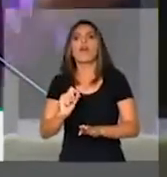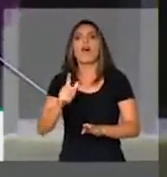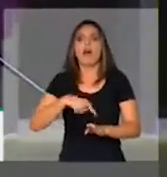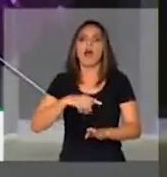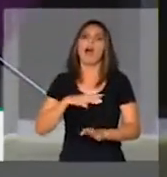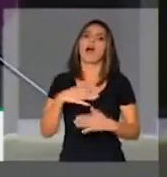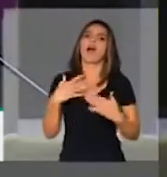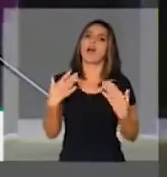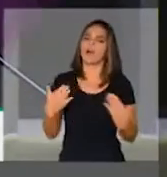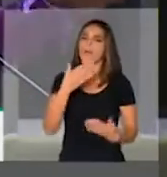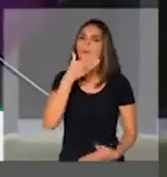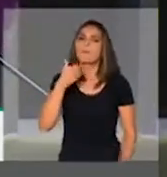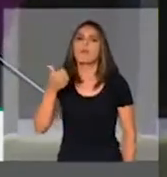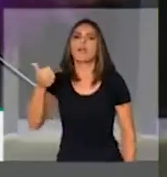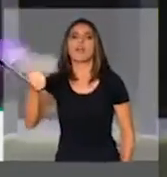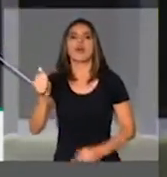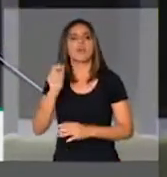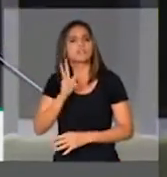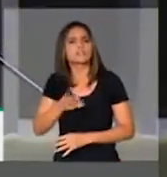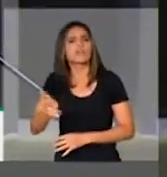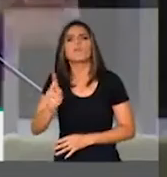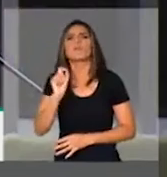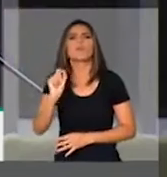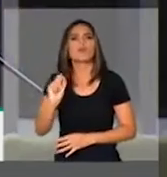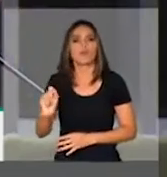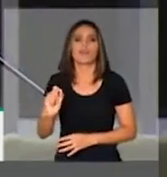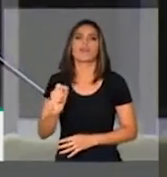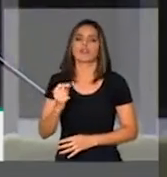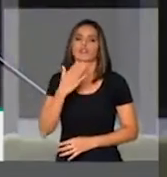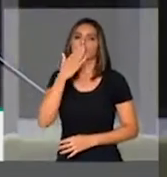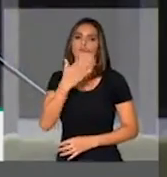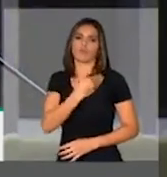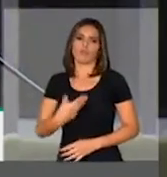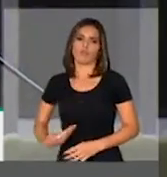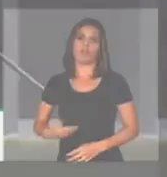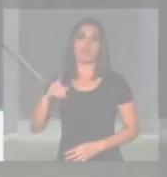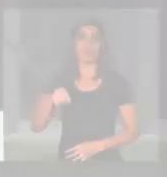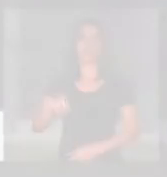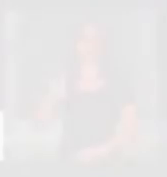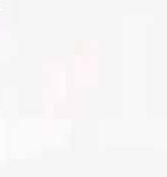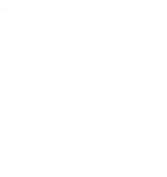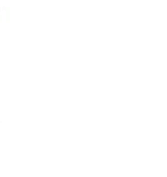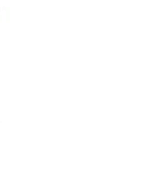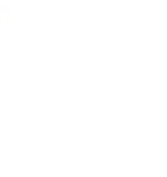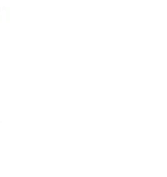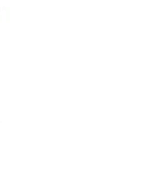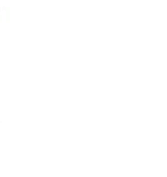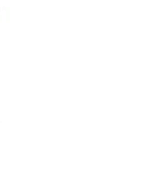regimes, o melhor é sempre a democracia. Muito obrigada, senhor presidente.